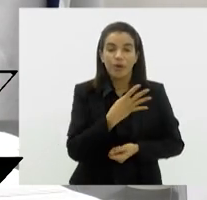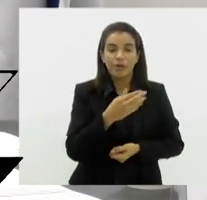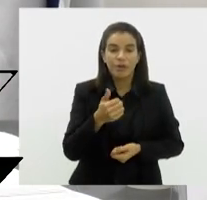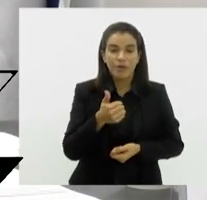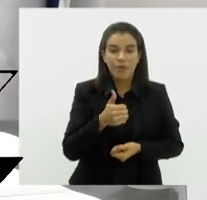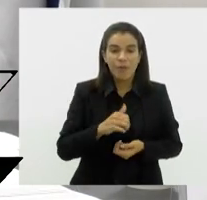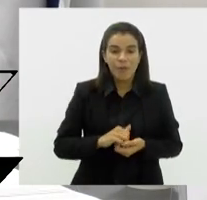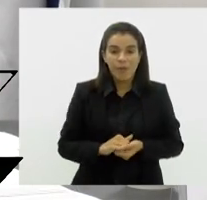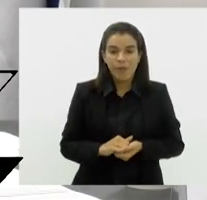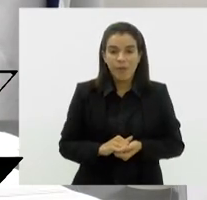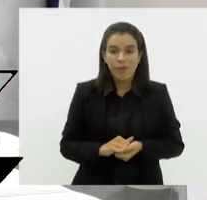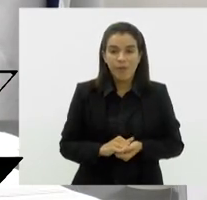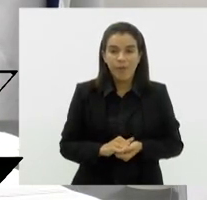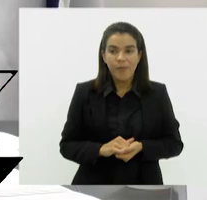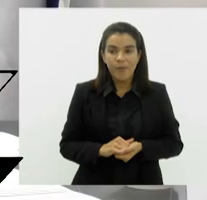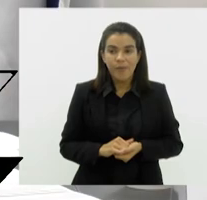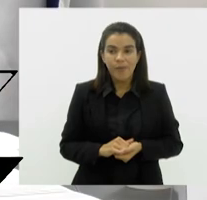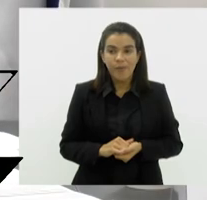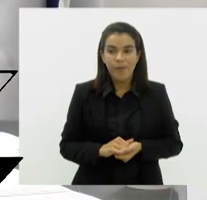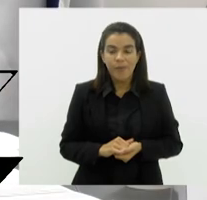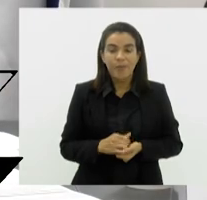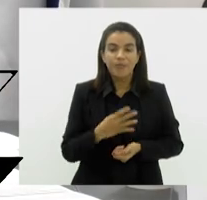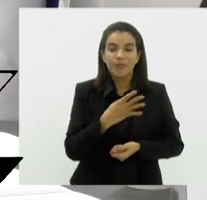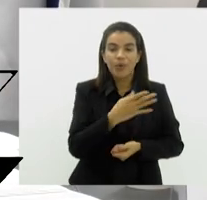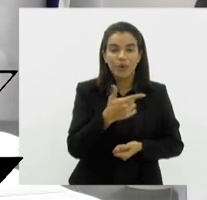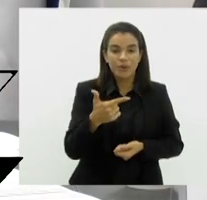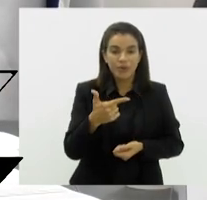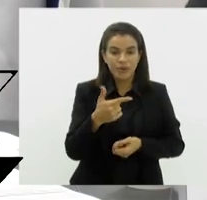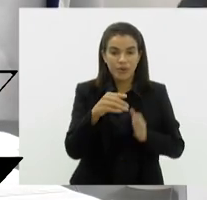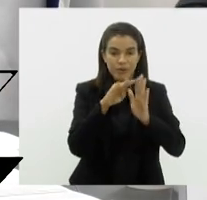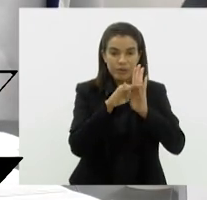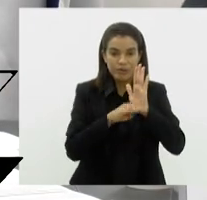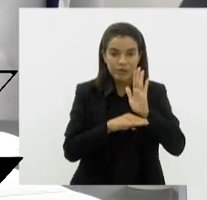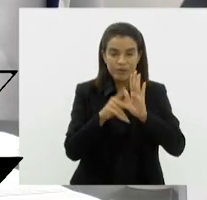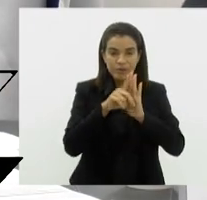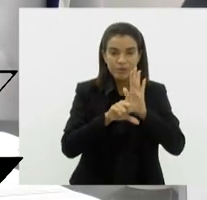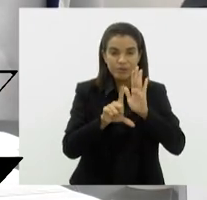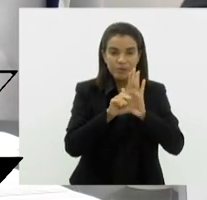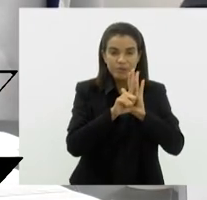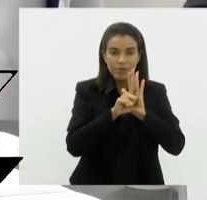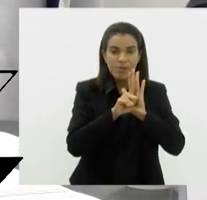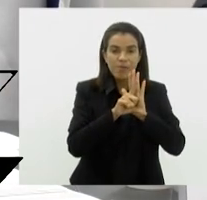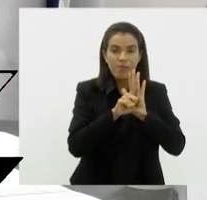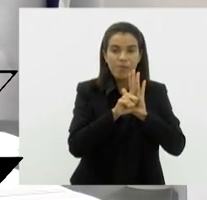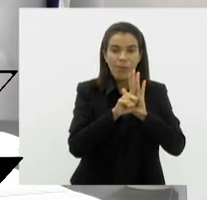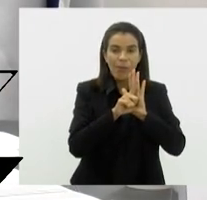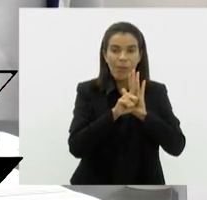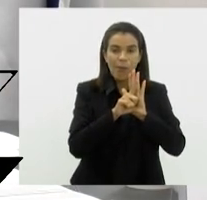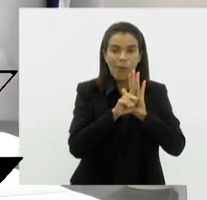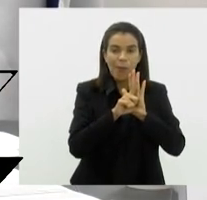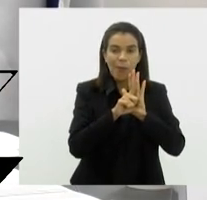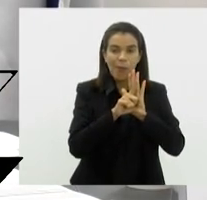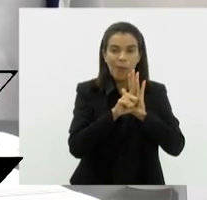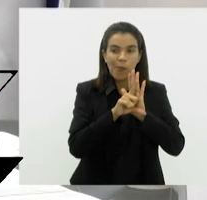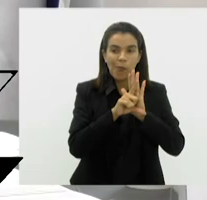pauta. Não, desculpa. 42. 42 da pauta. É o projeto de lei